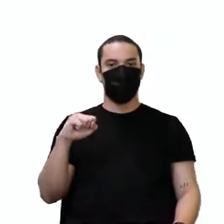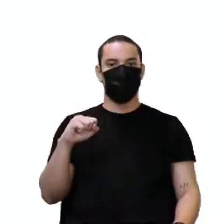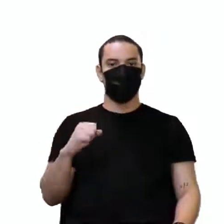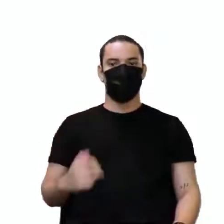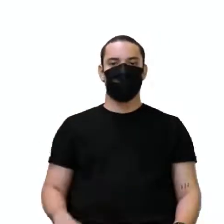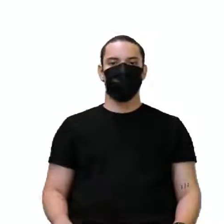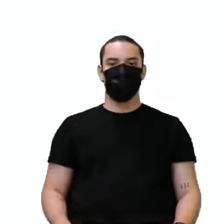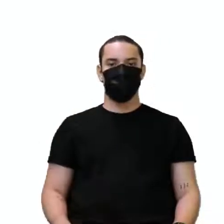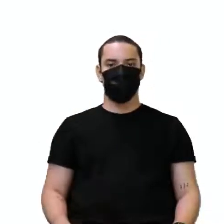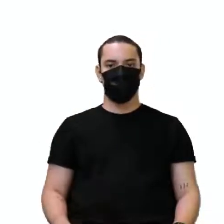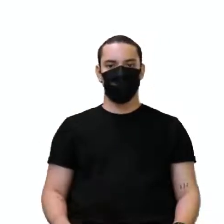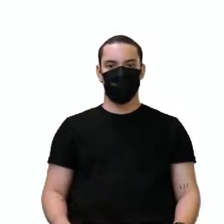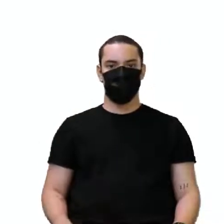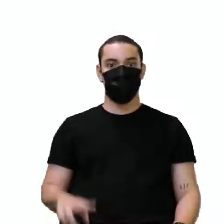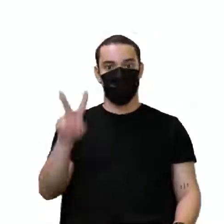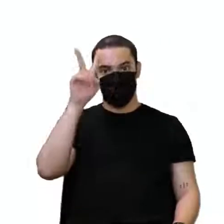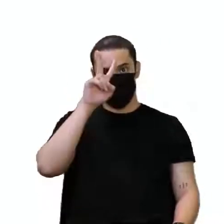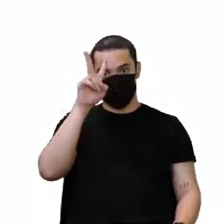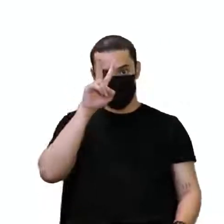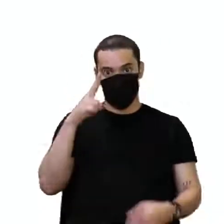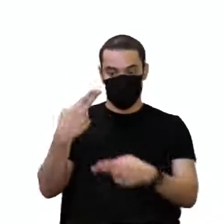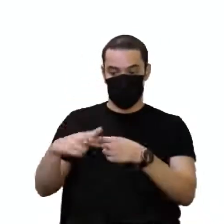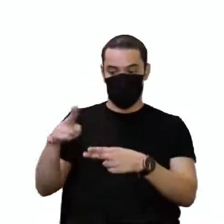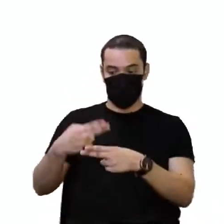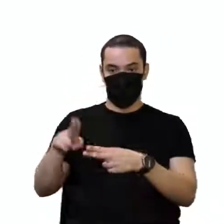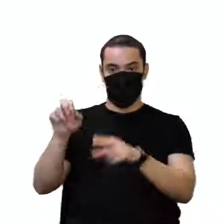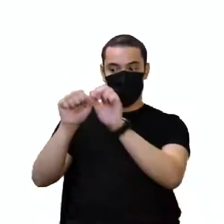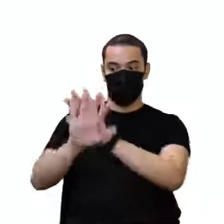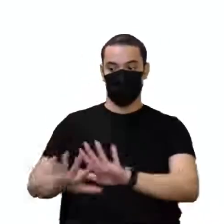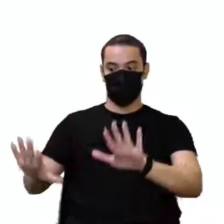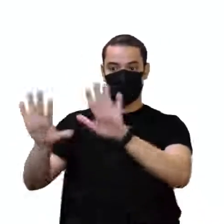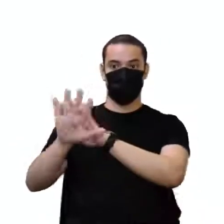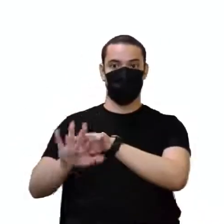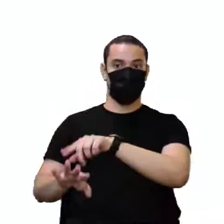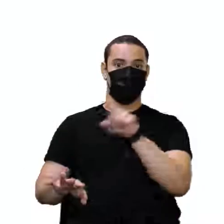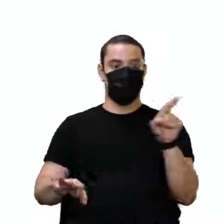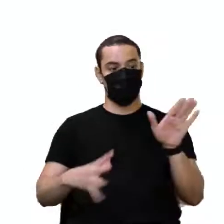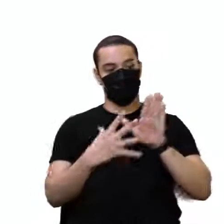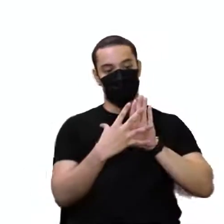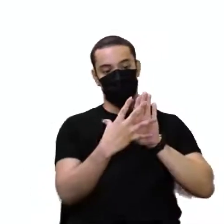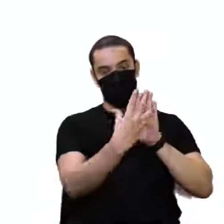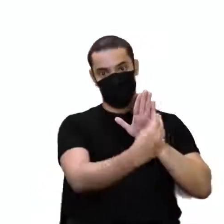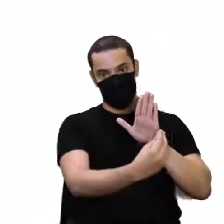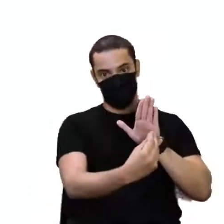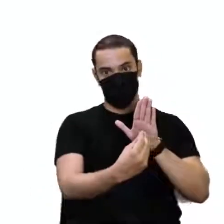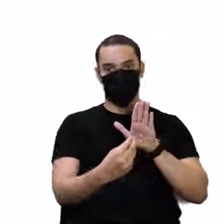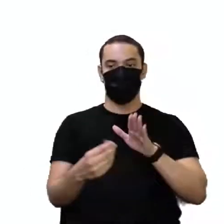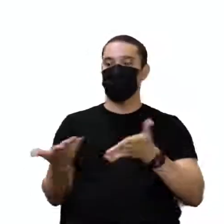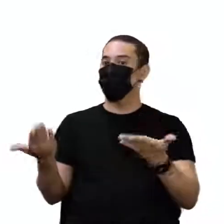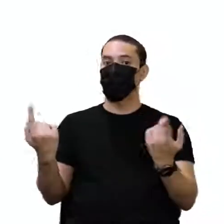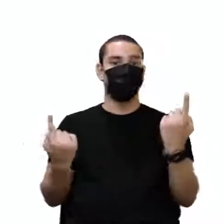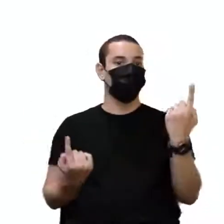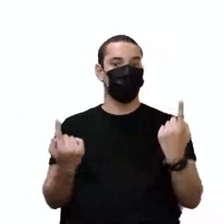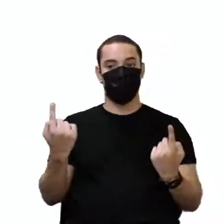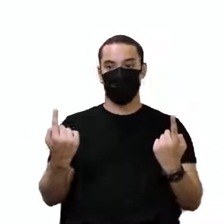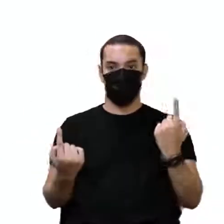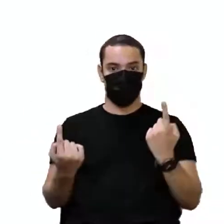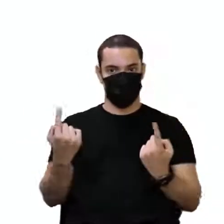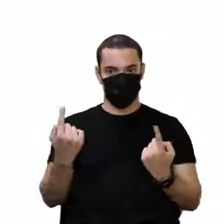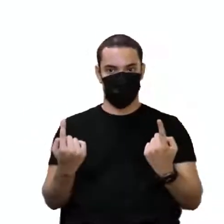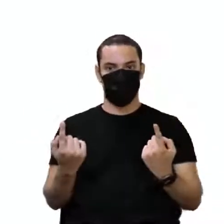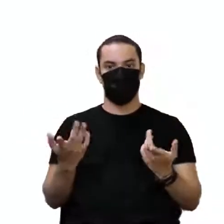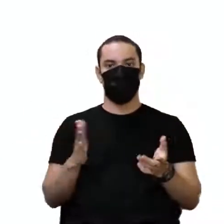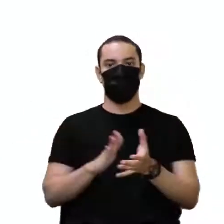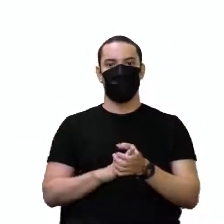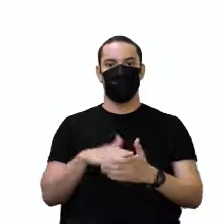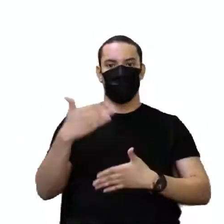Olha só. Camuflagem ou mimetismo? Camuflagem ou mimetismo?